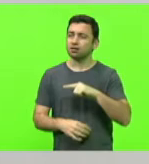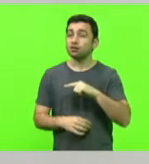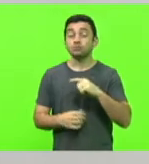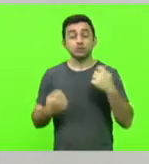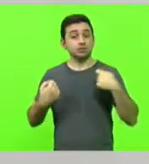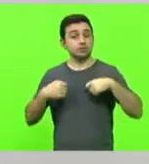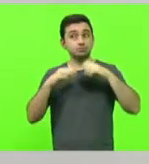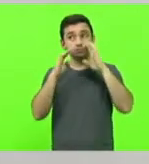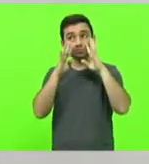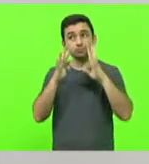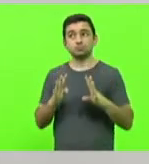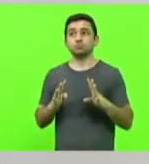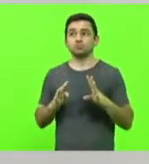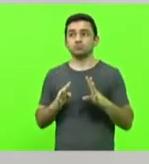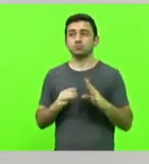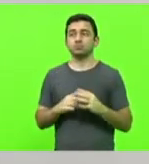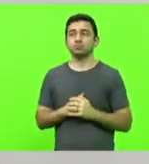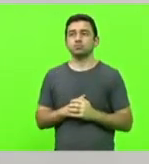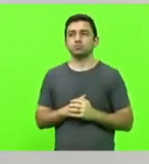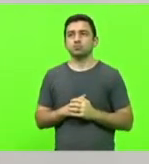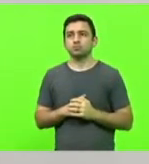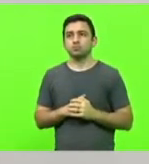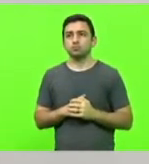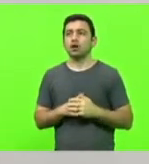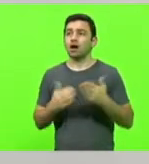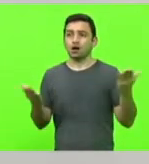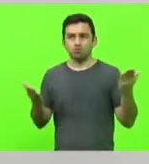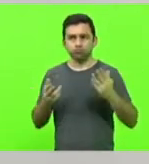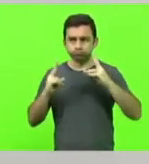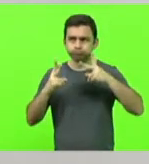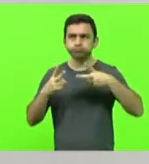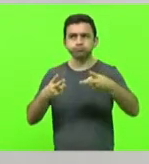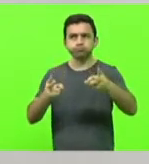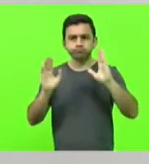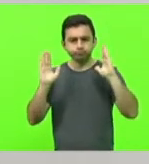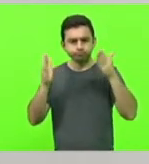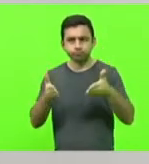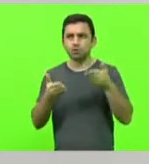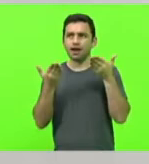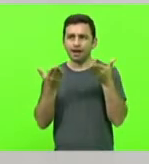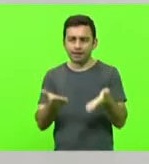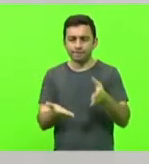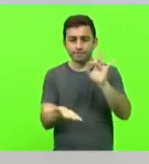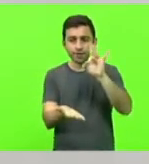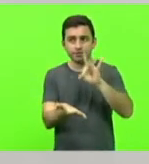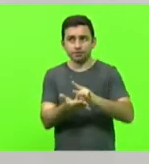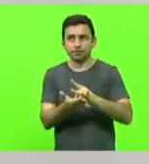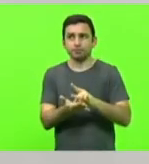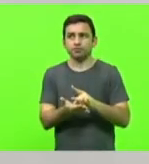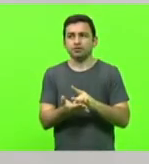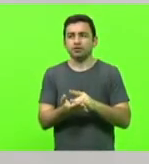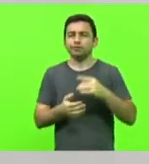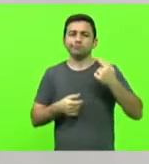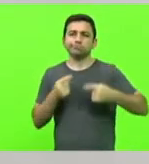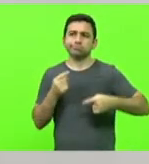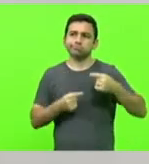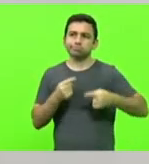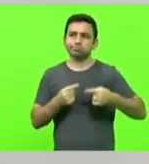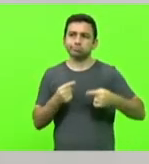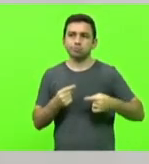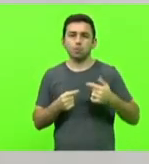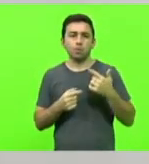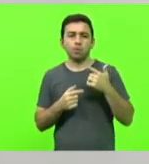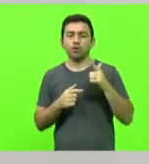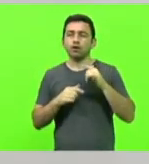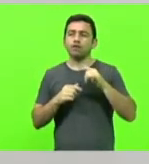atentar para manter o nosso foco em cima da verdade e não discutir com quem traz a verdade